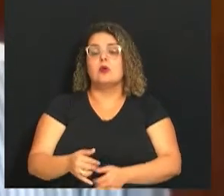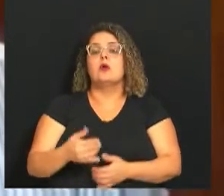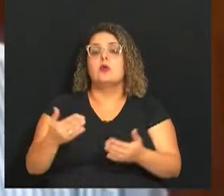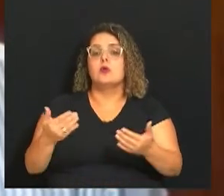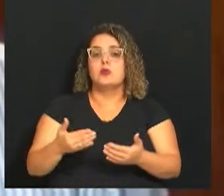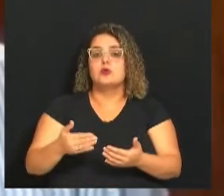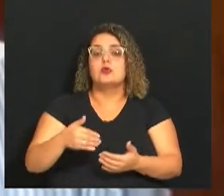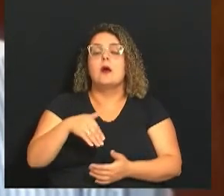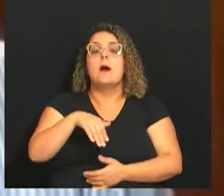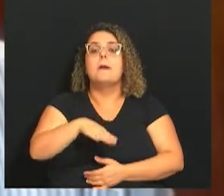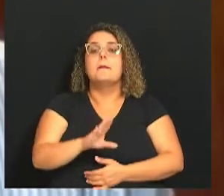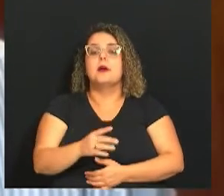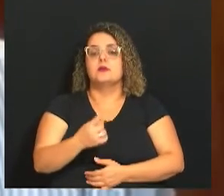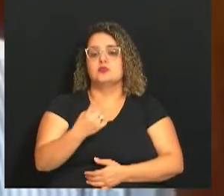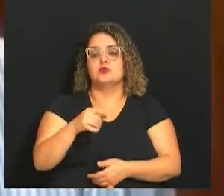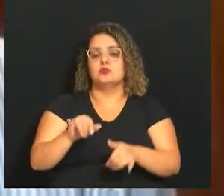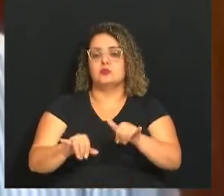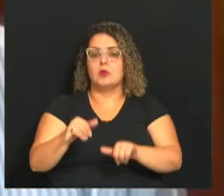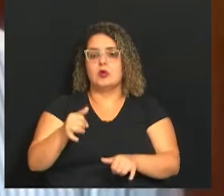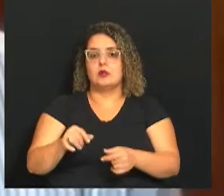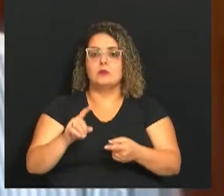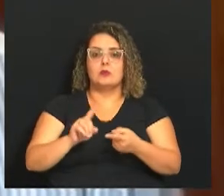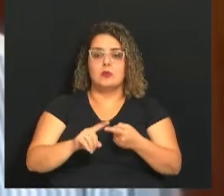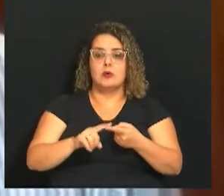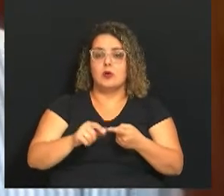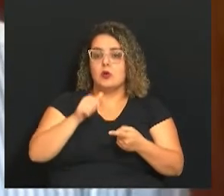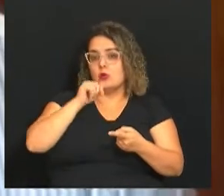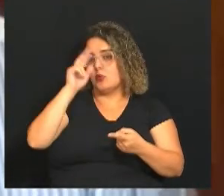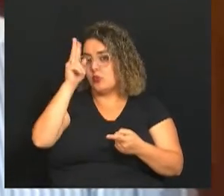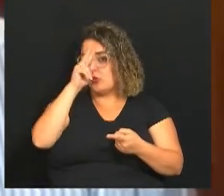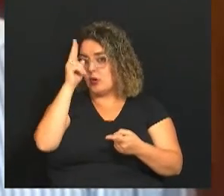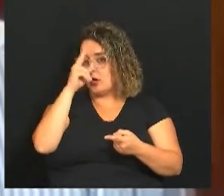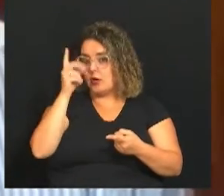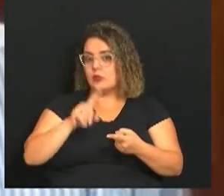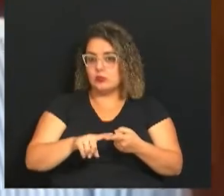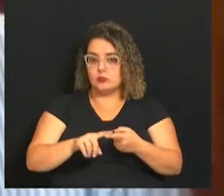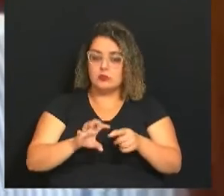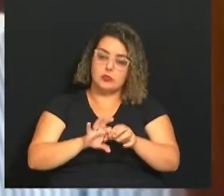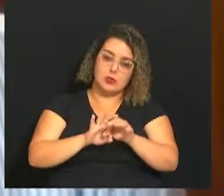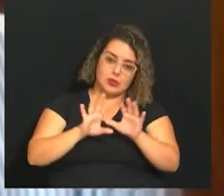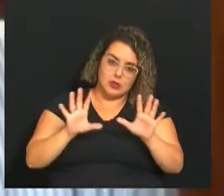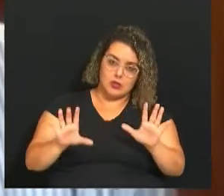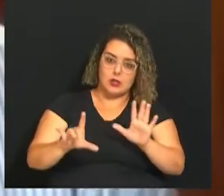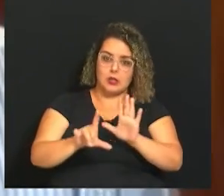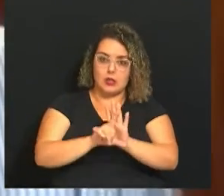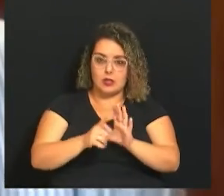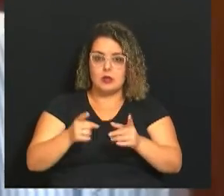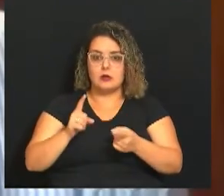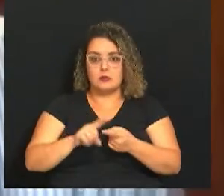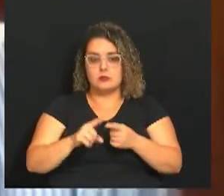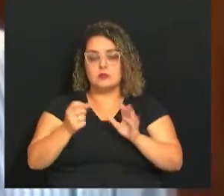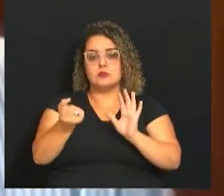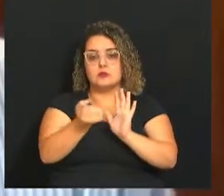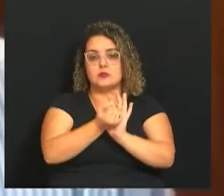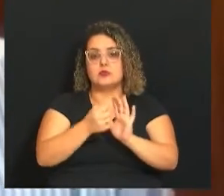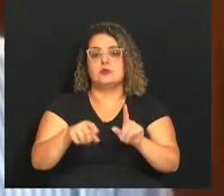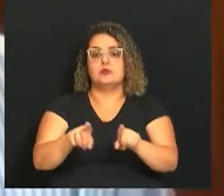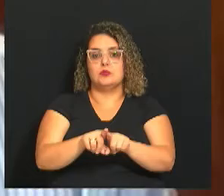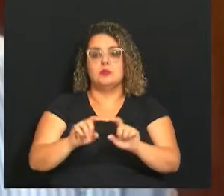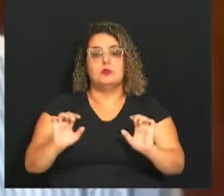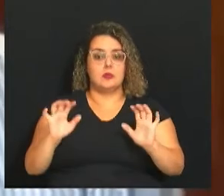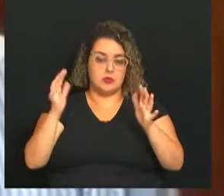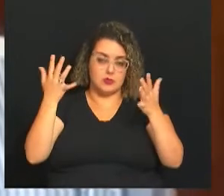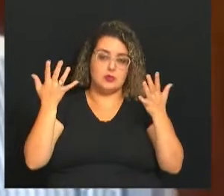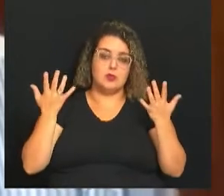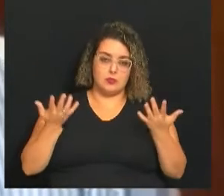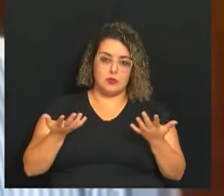mais de uma substância. Então, é sempre o álcool, por se tratar de uma droga legalizada, símbolo também das comemorações, né?